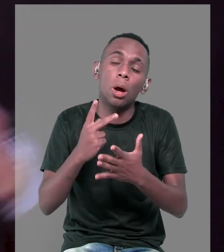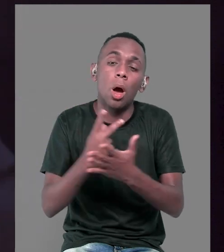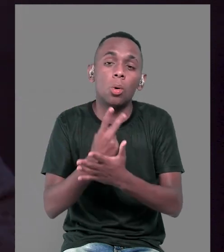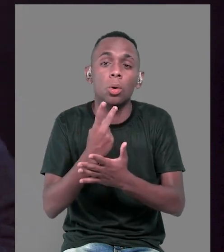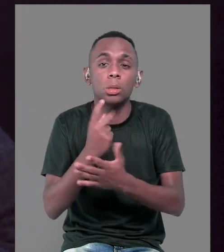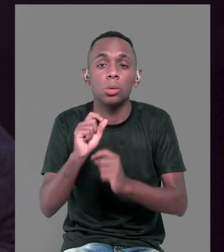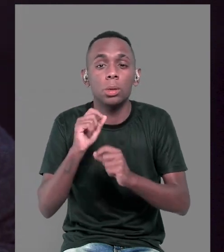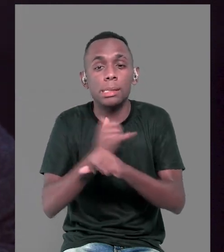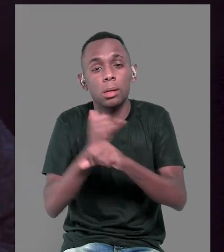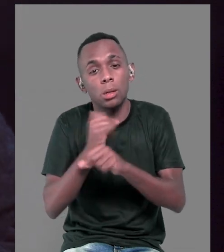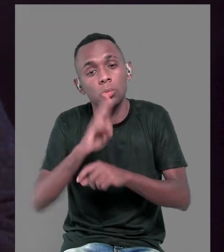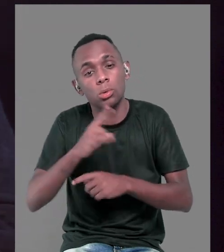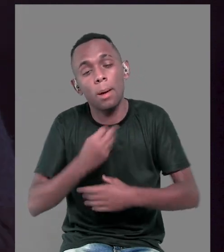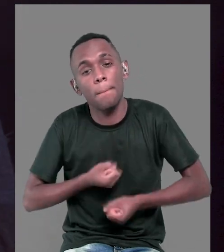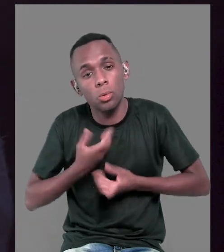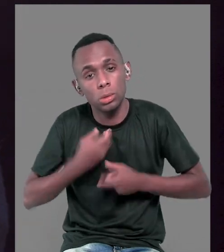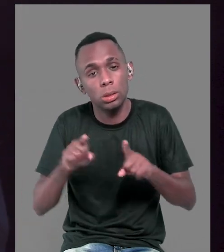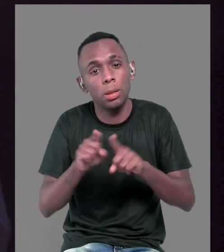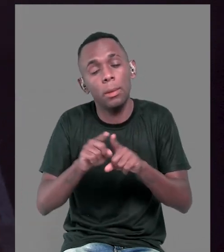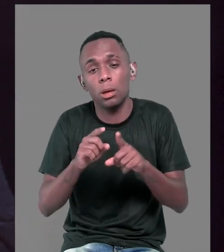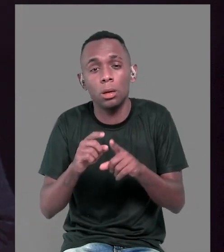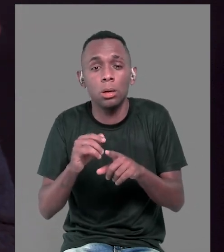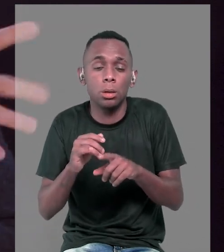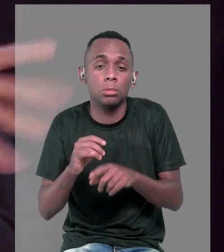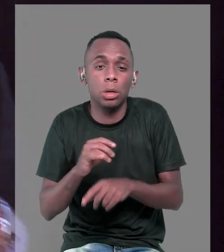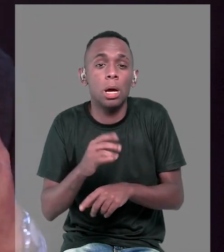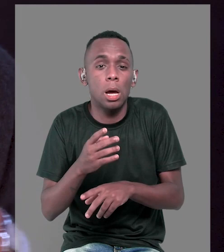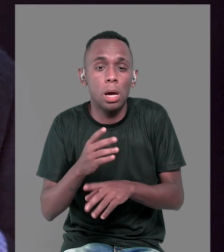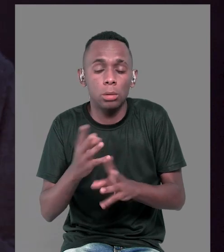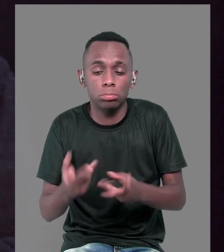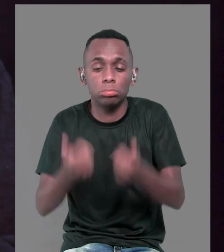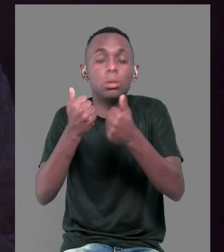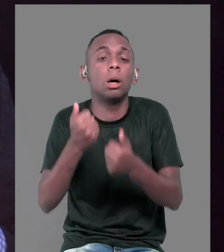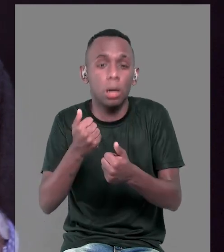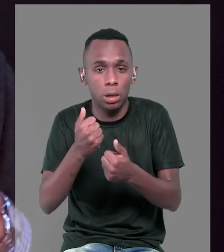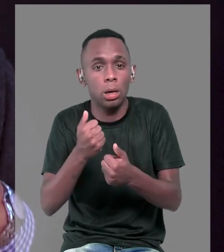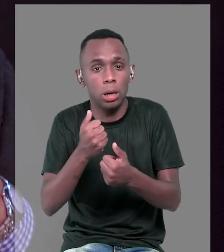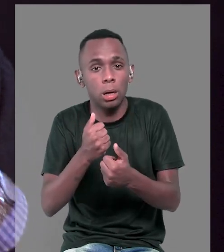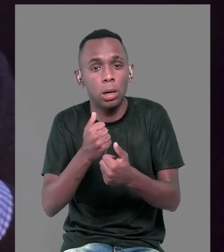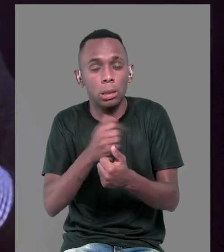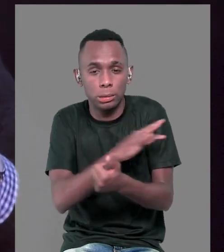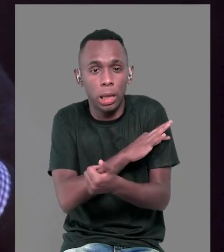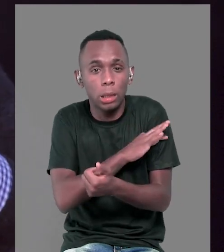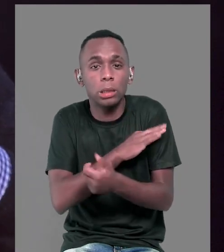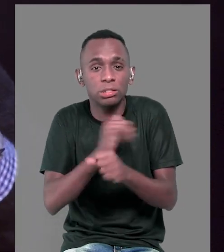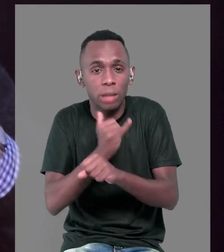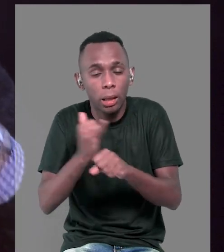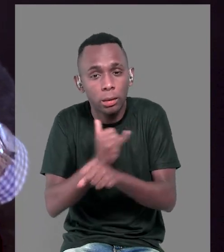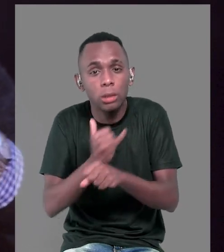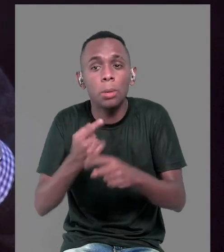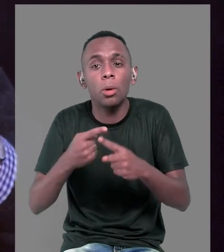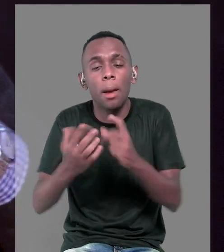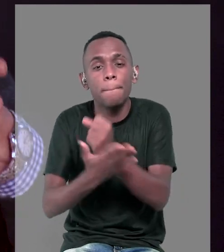pela técnica, porque a técnica se insinua exatamente na membrana em que